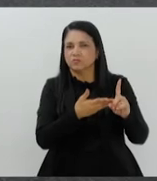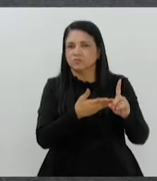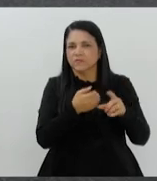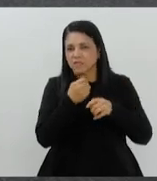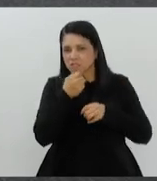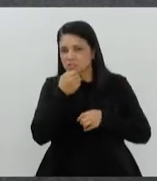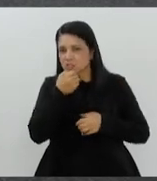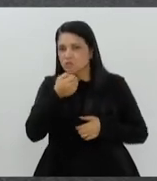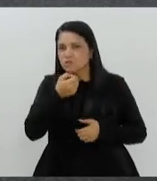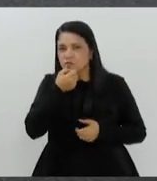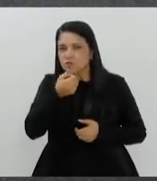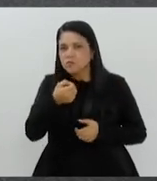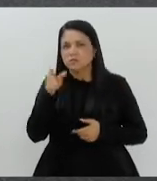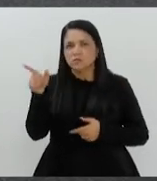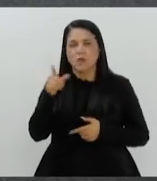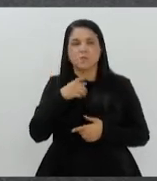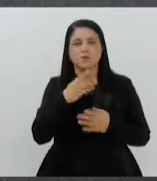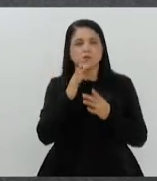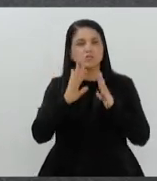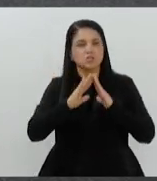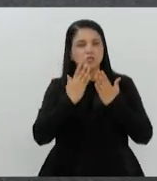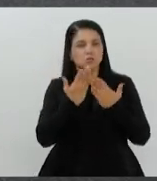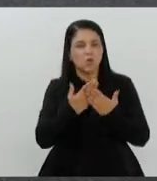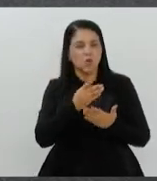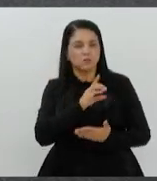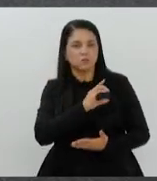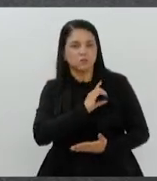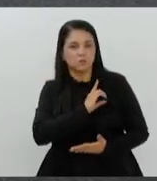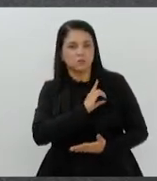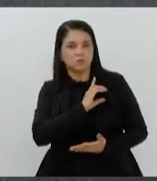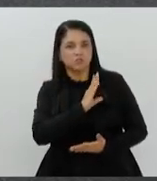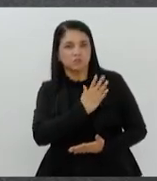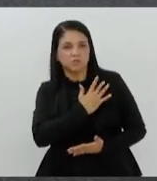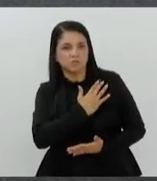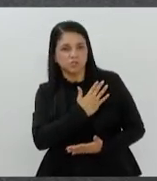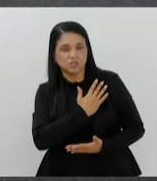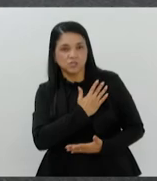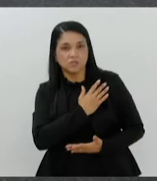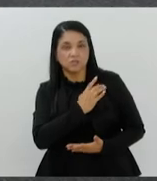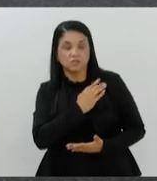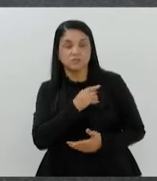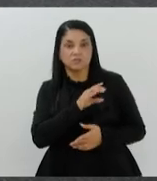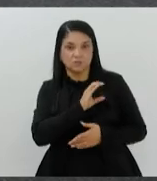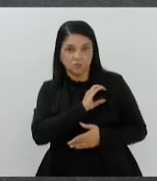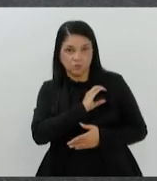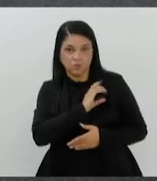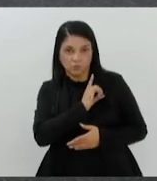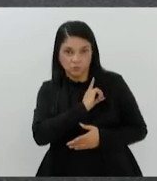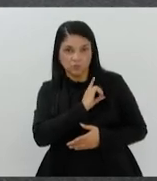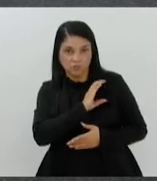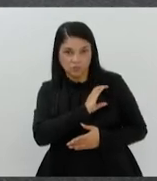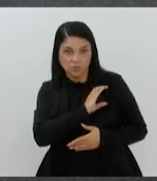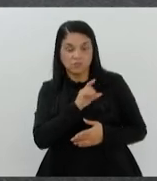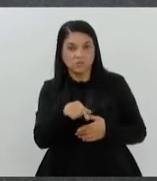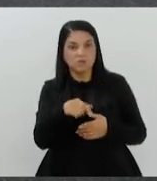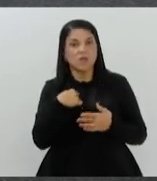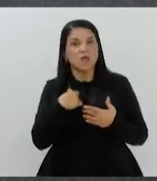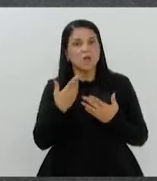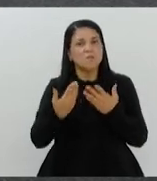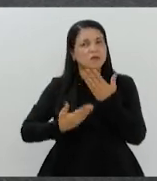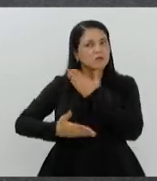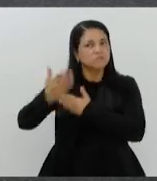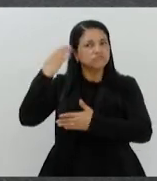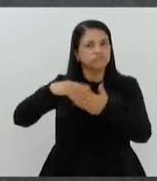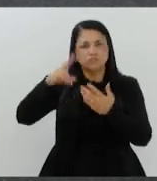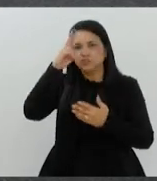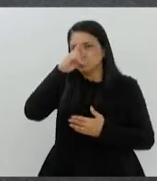numa escola em Caxias, a primeira escola do Estado, bilíngue. Nós estamos deixando para trás a história de um historiador, a